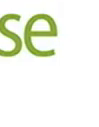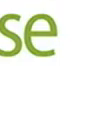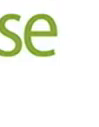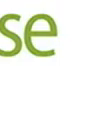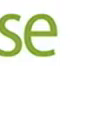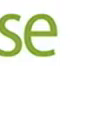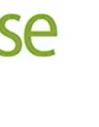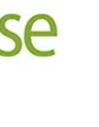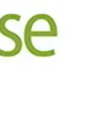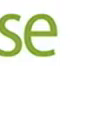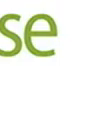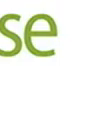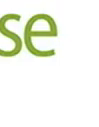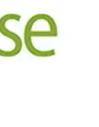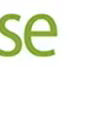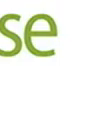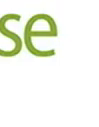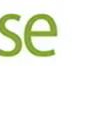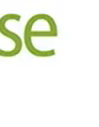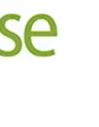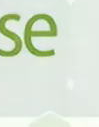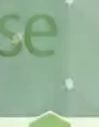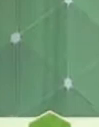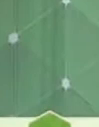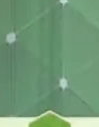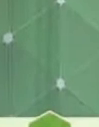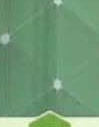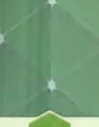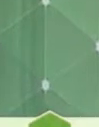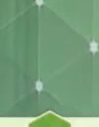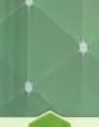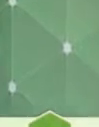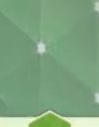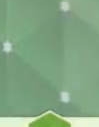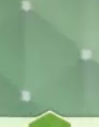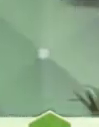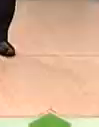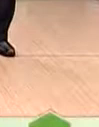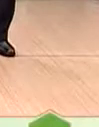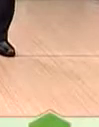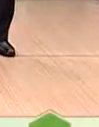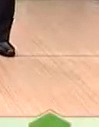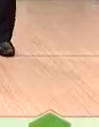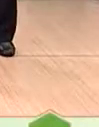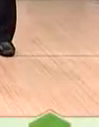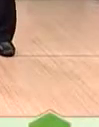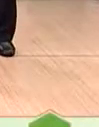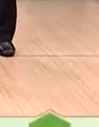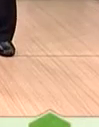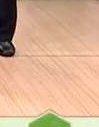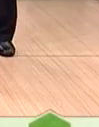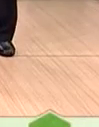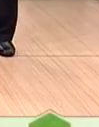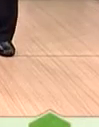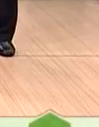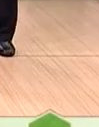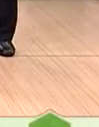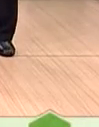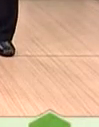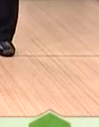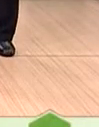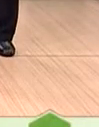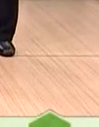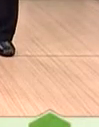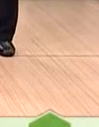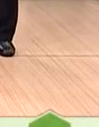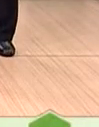lado, fique esperto que a gente vai começar o sorteio agora! Já? Agora sim! Augusto está aqui já representando a Cefaz. Tudo bom, Augusto?